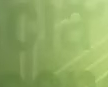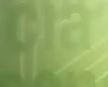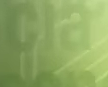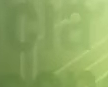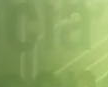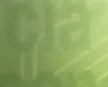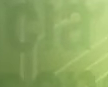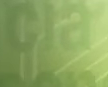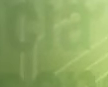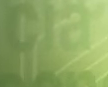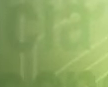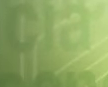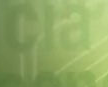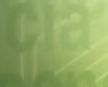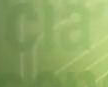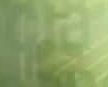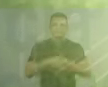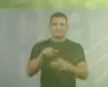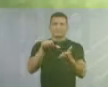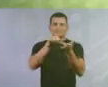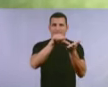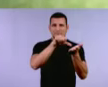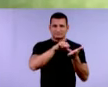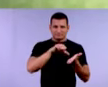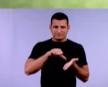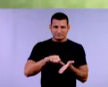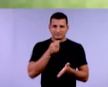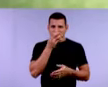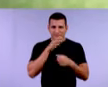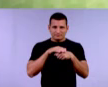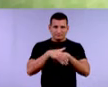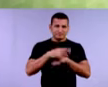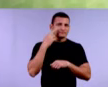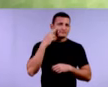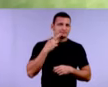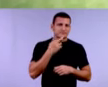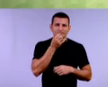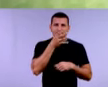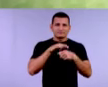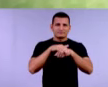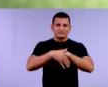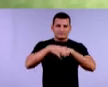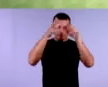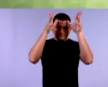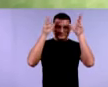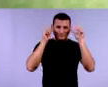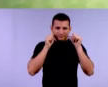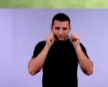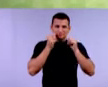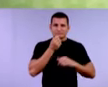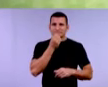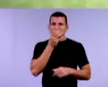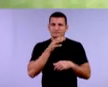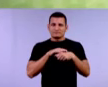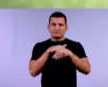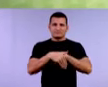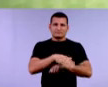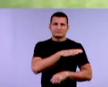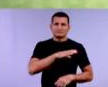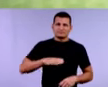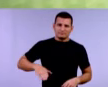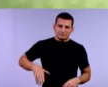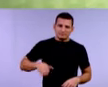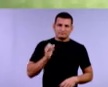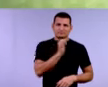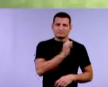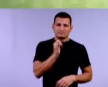Olá, boa noite, Polos, boa noite, Rondônia, boa noite, Acre, boa noite aos coordenadores, aos tutores e aos alunos, boa